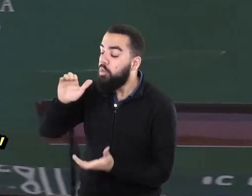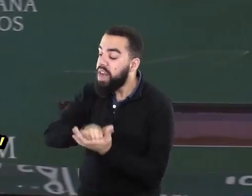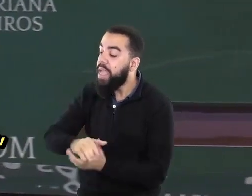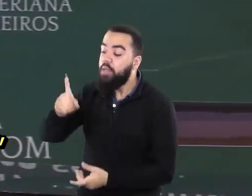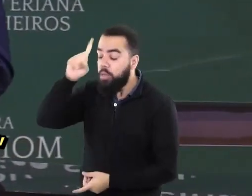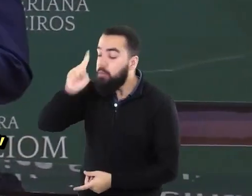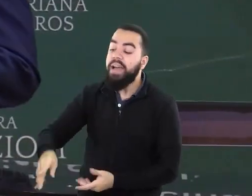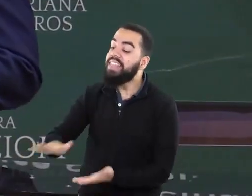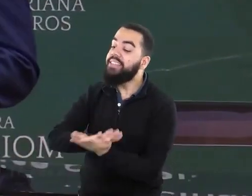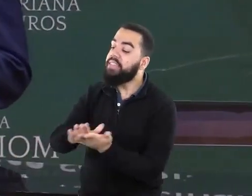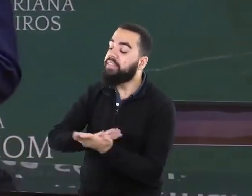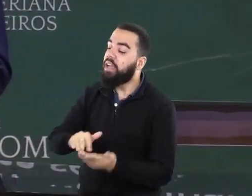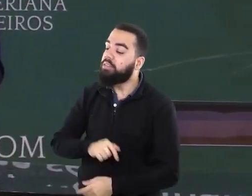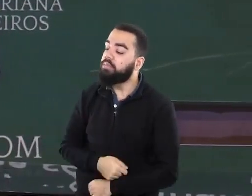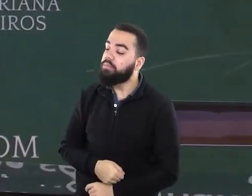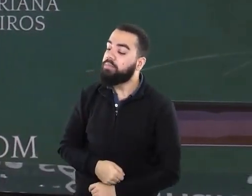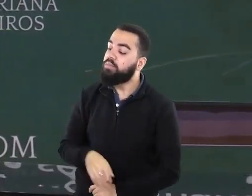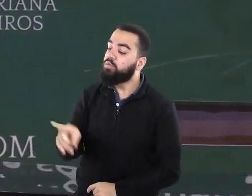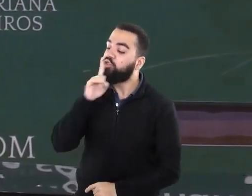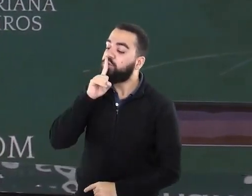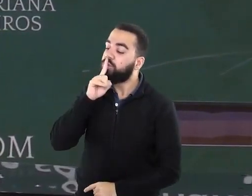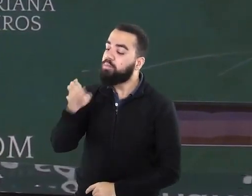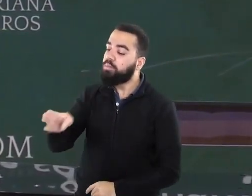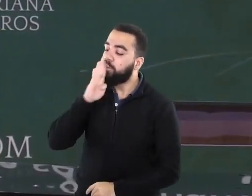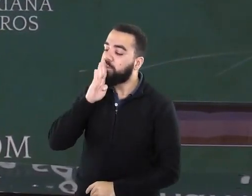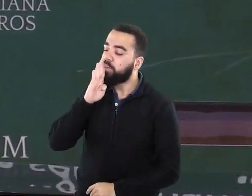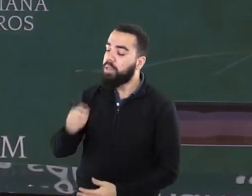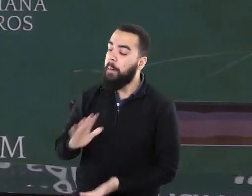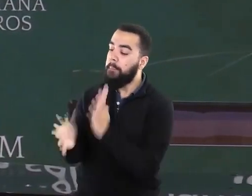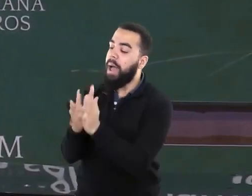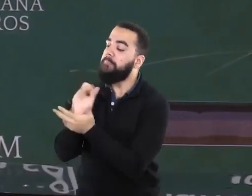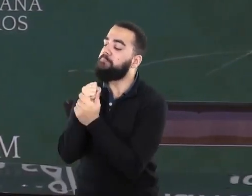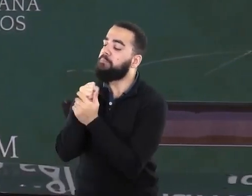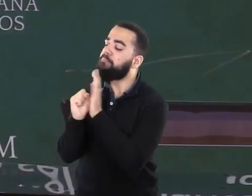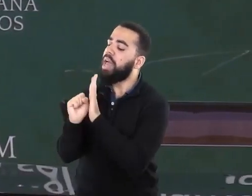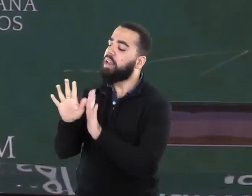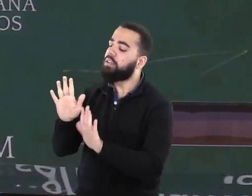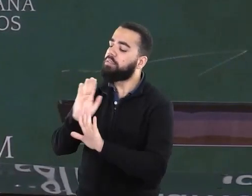que saber de nada. Para, calma. Não é isso que a Bíblia está ensinando, não.